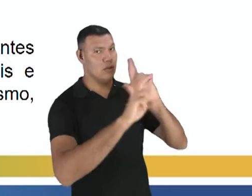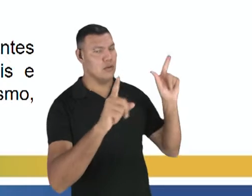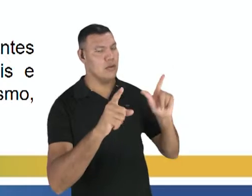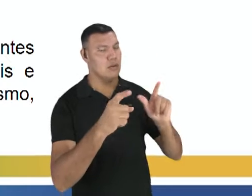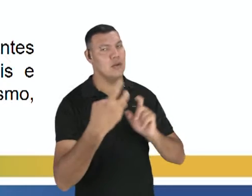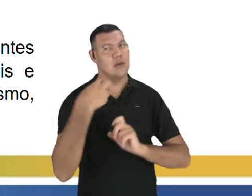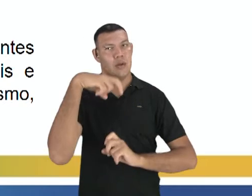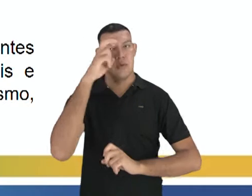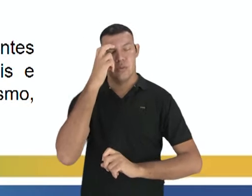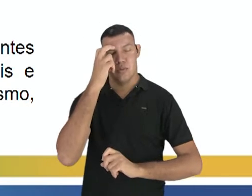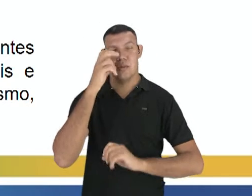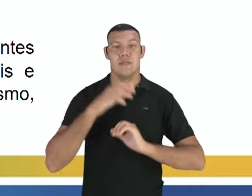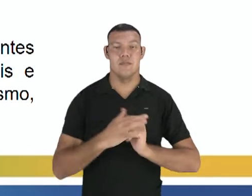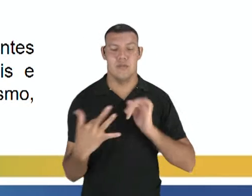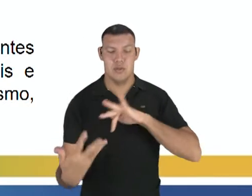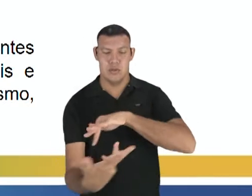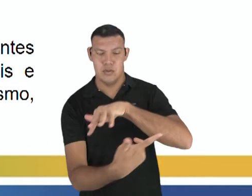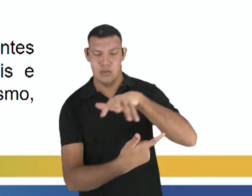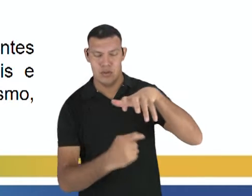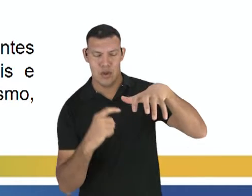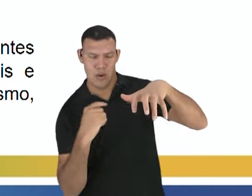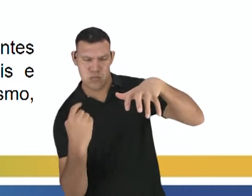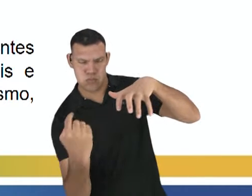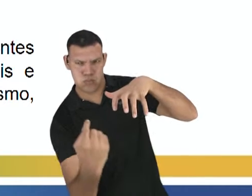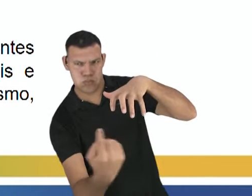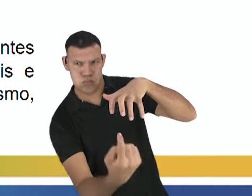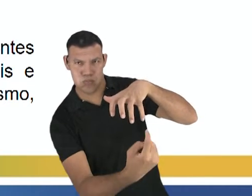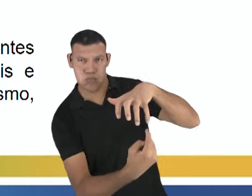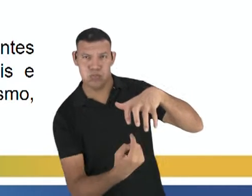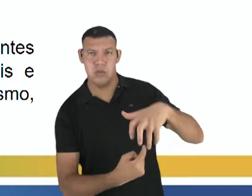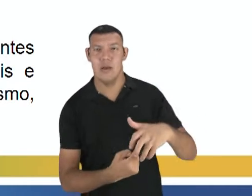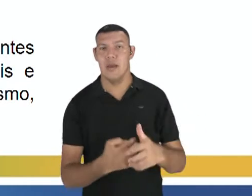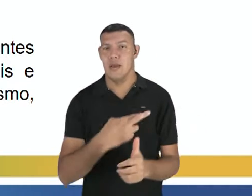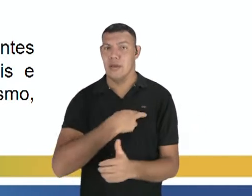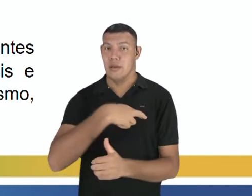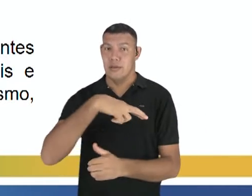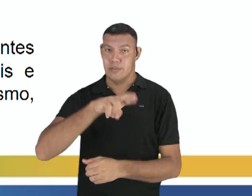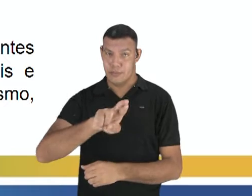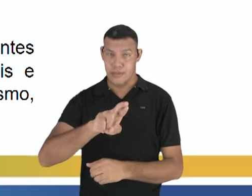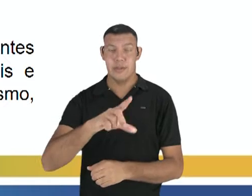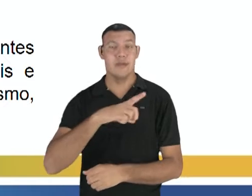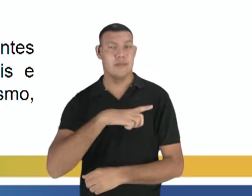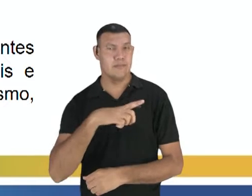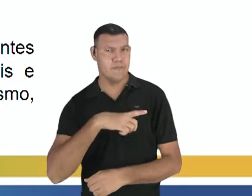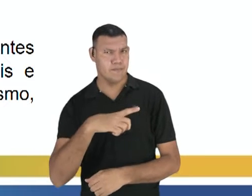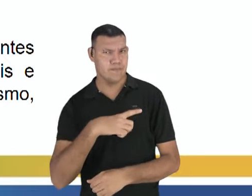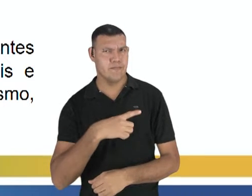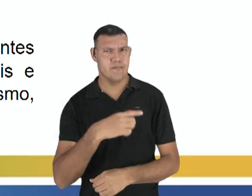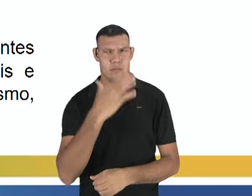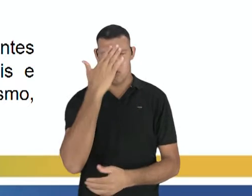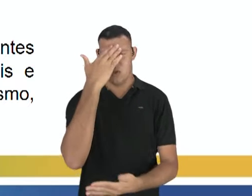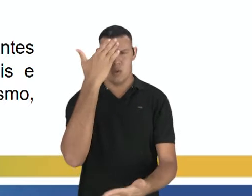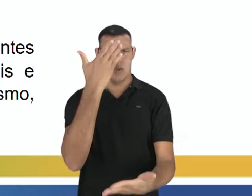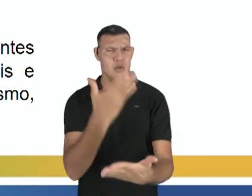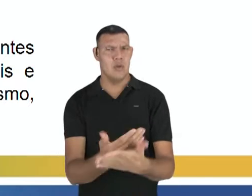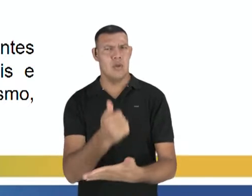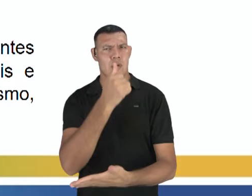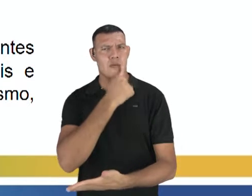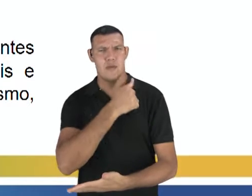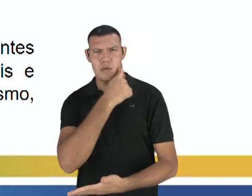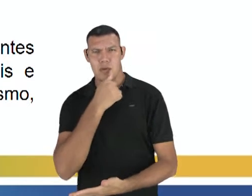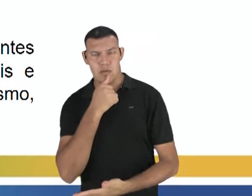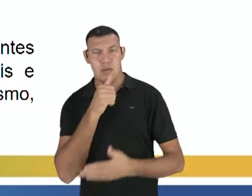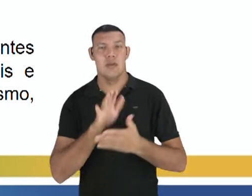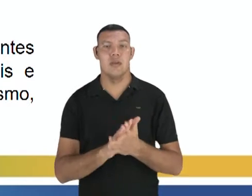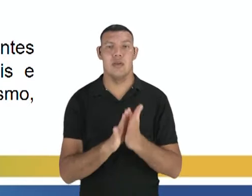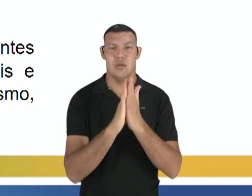culturas. Ao redor do mundo, por exemplo, as religiões elas possuem as suas próprias crenças, rituais,